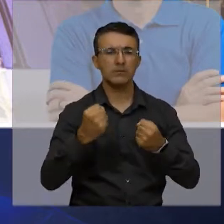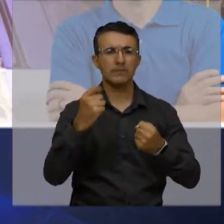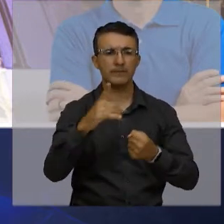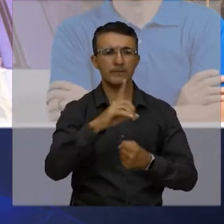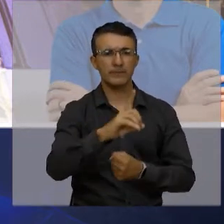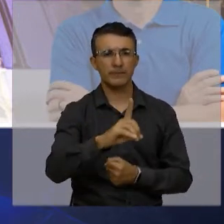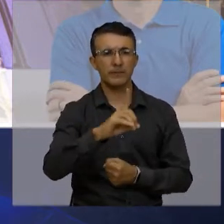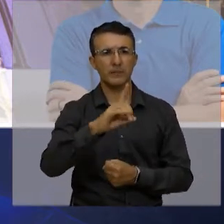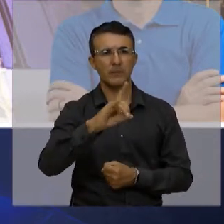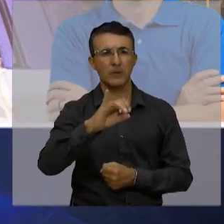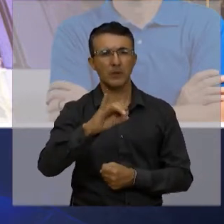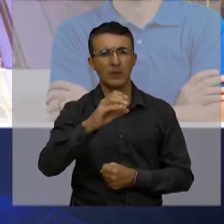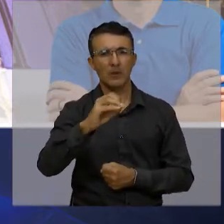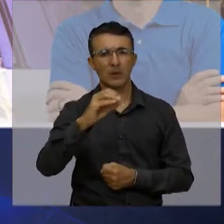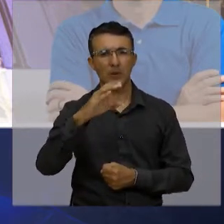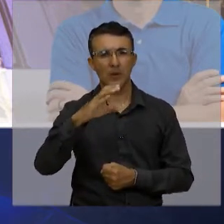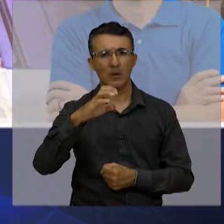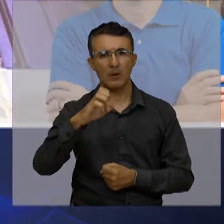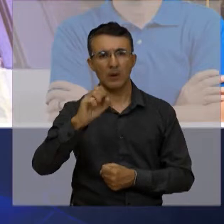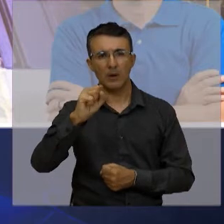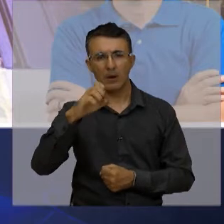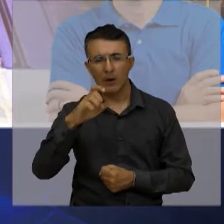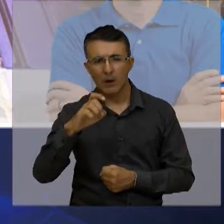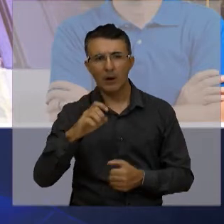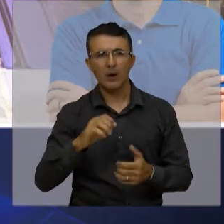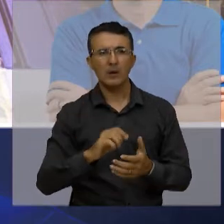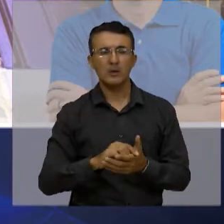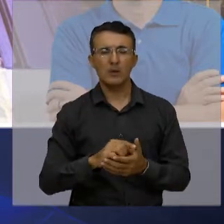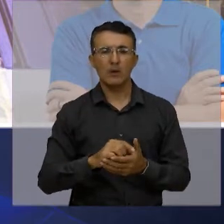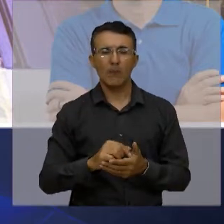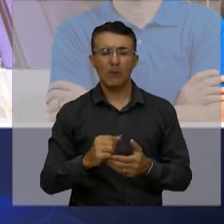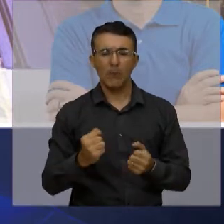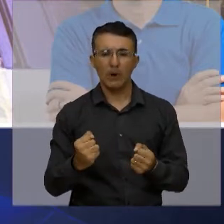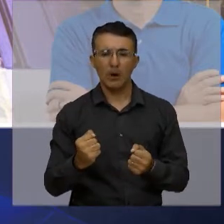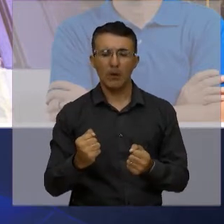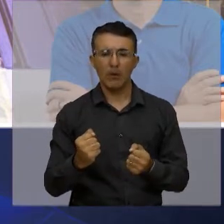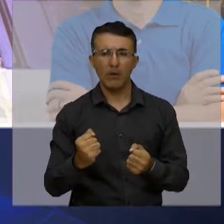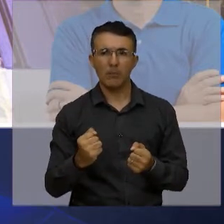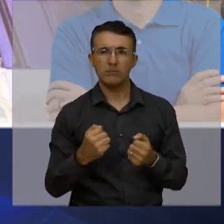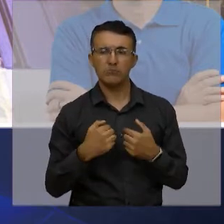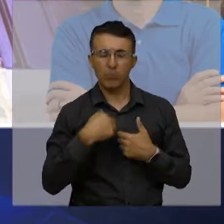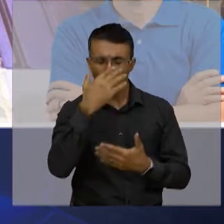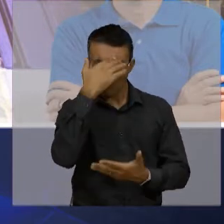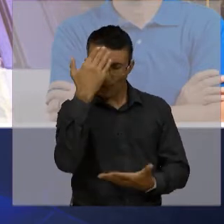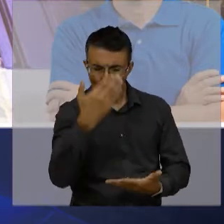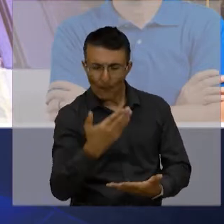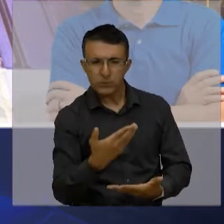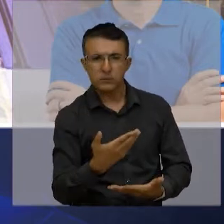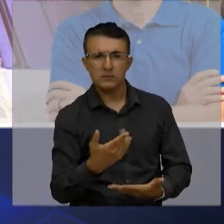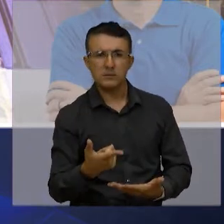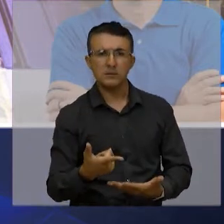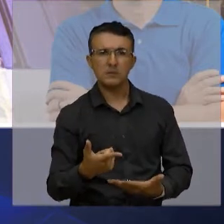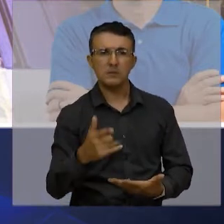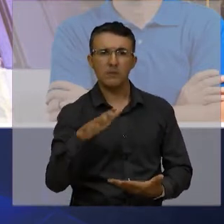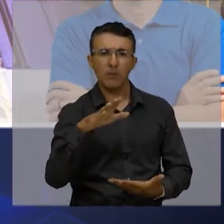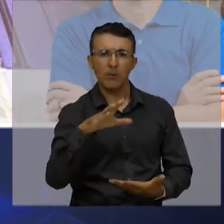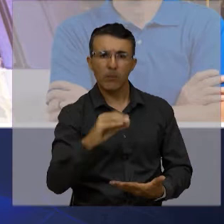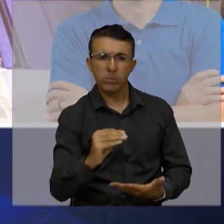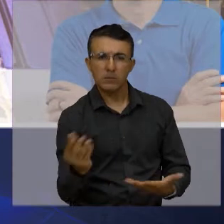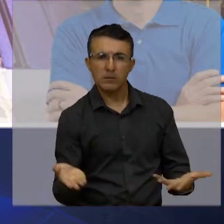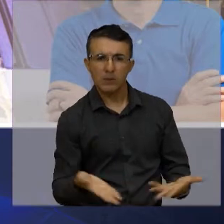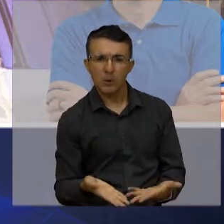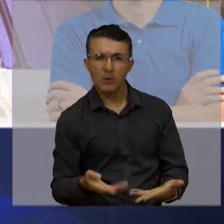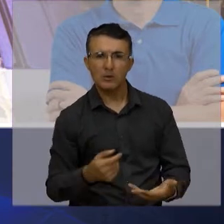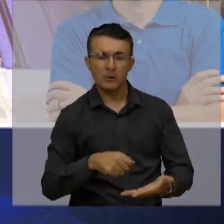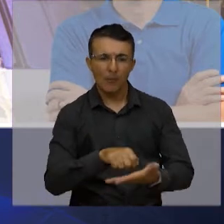a minha homenagem também na noite de hoje, e espero que esse documento com certeza será aprovado